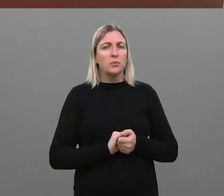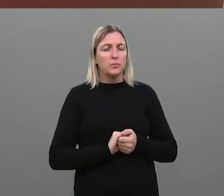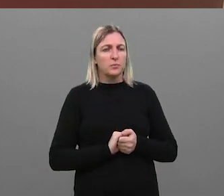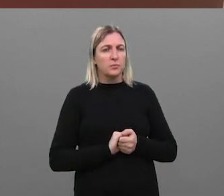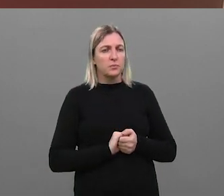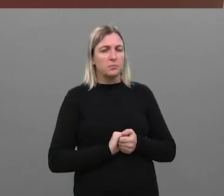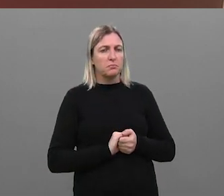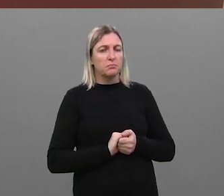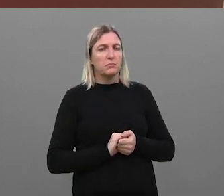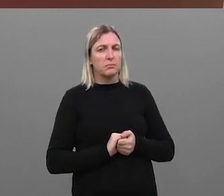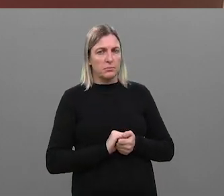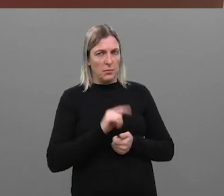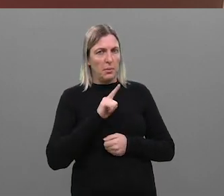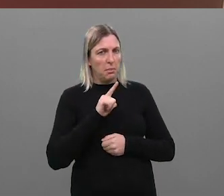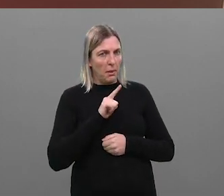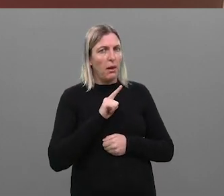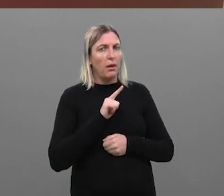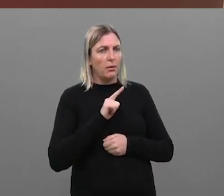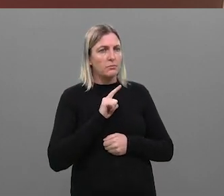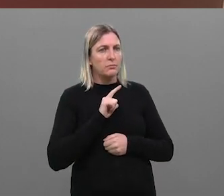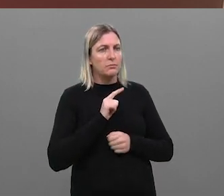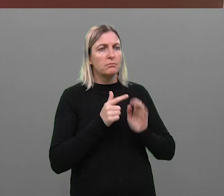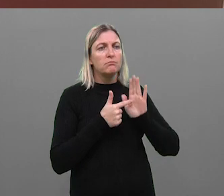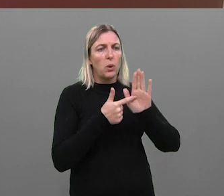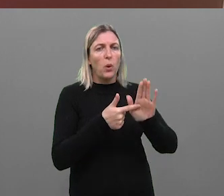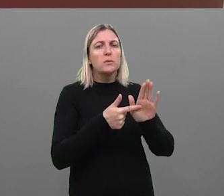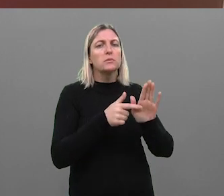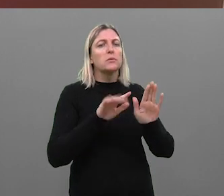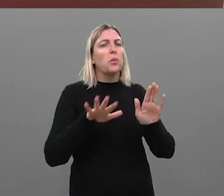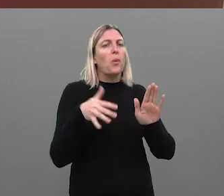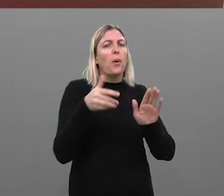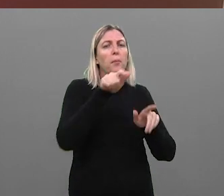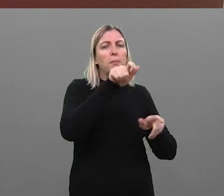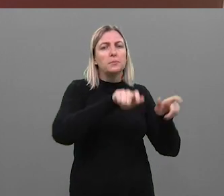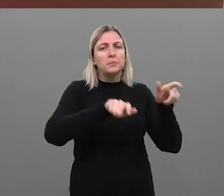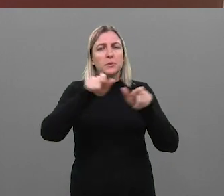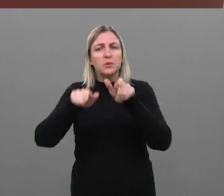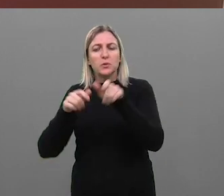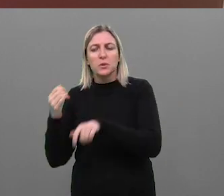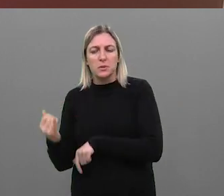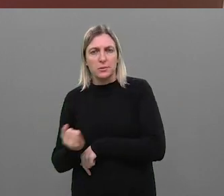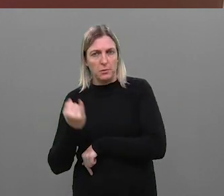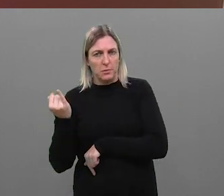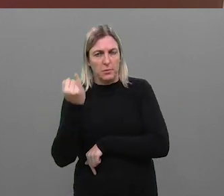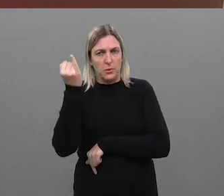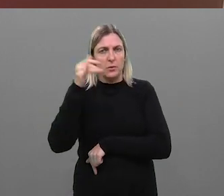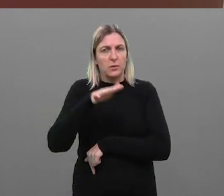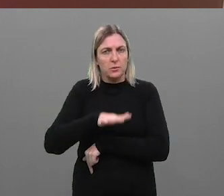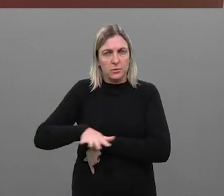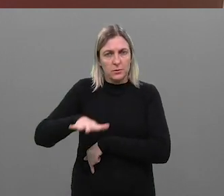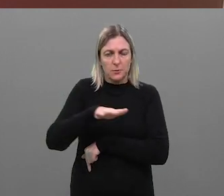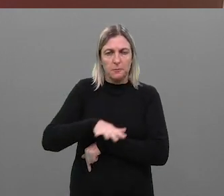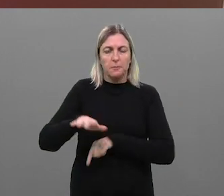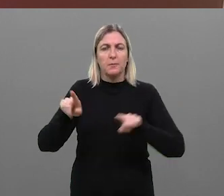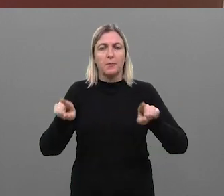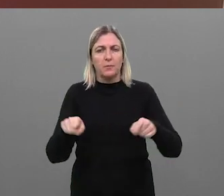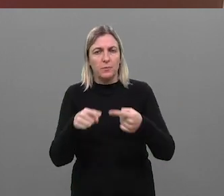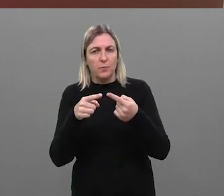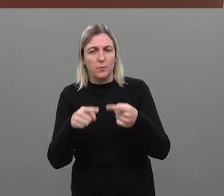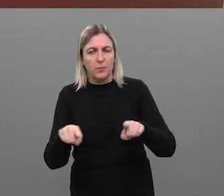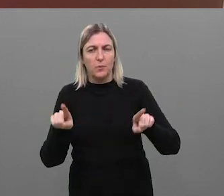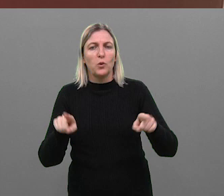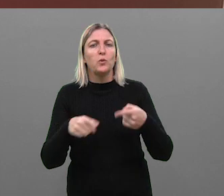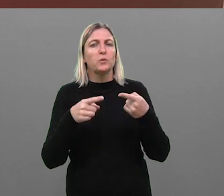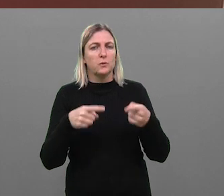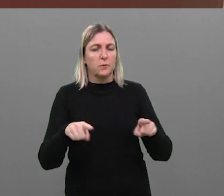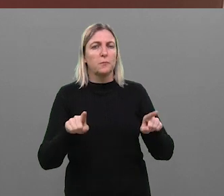gente citar todos mas pessoas de renomado assim eh que realmente não esta pessoa ela